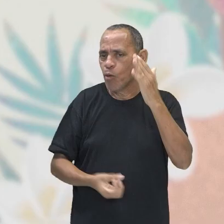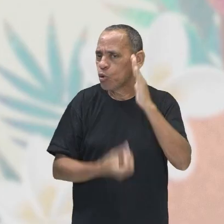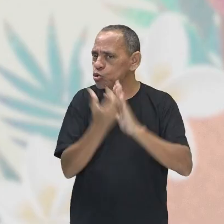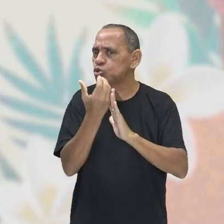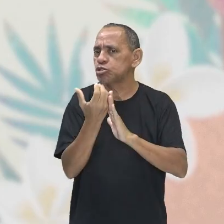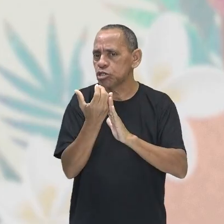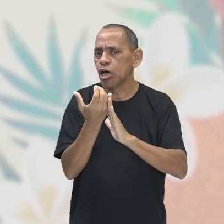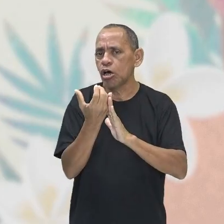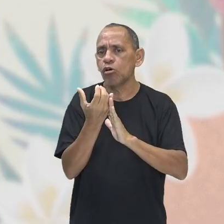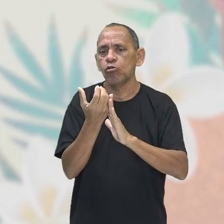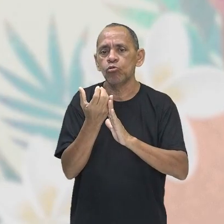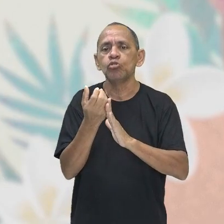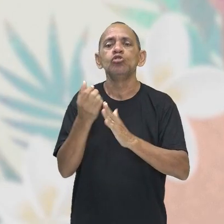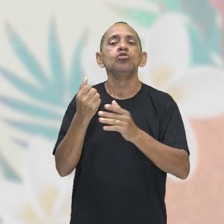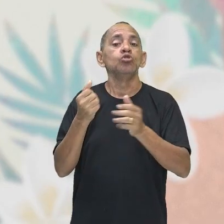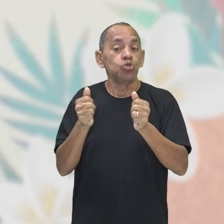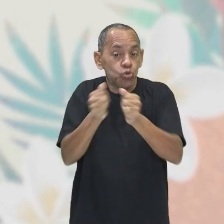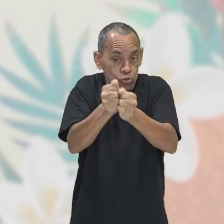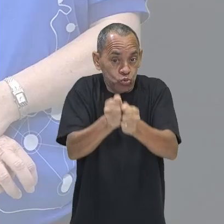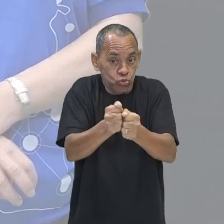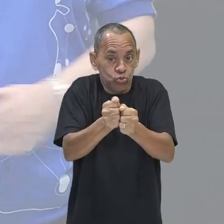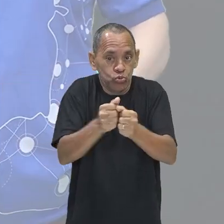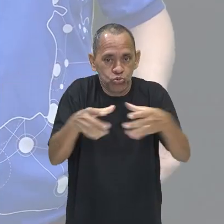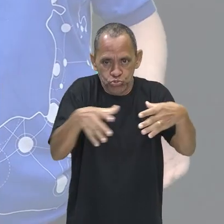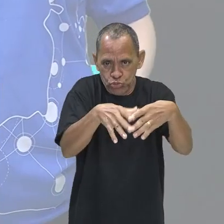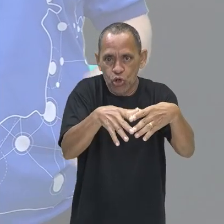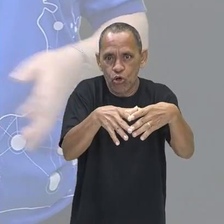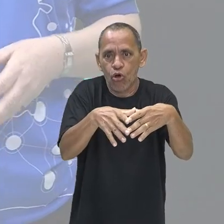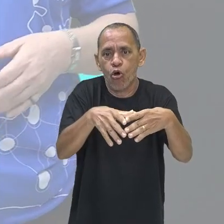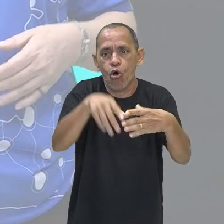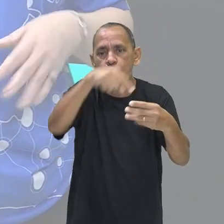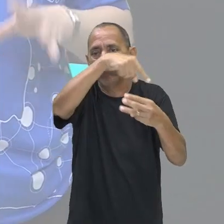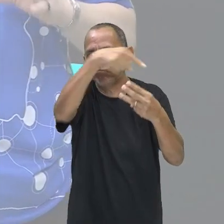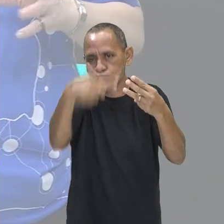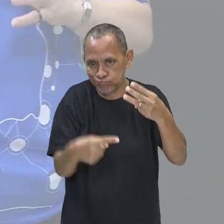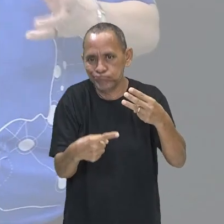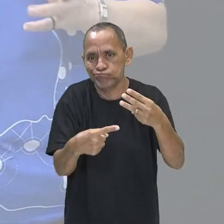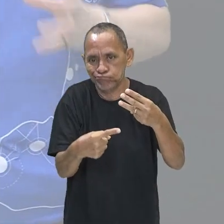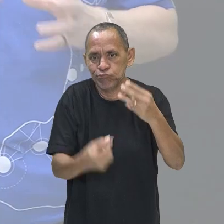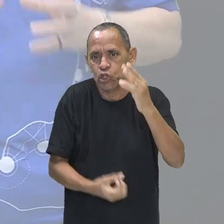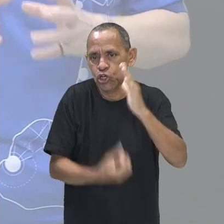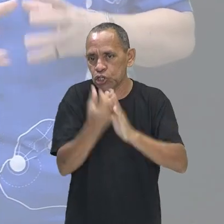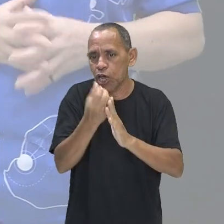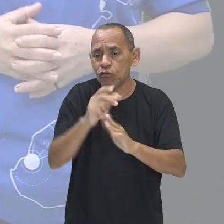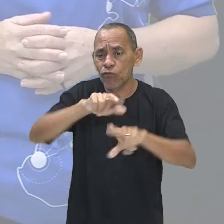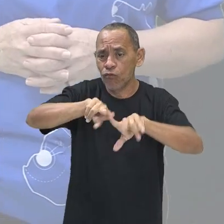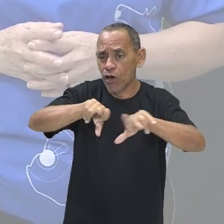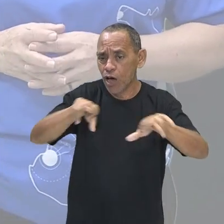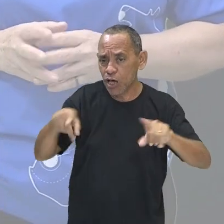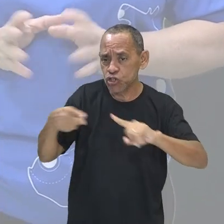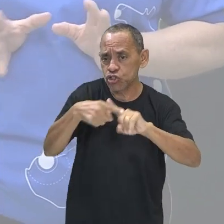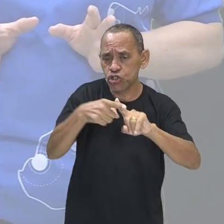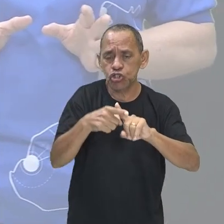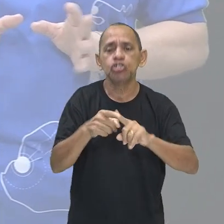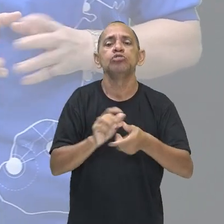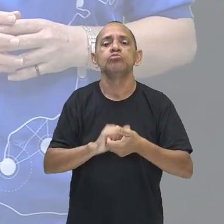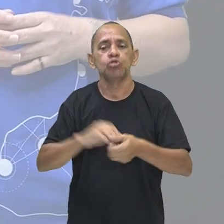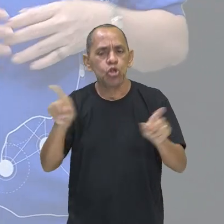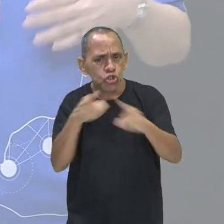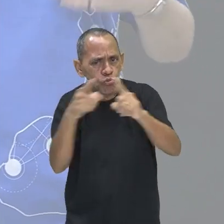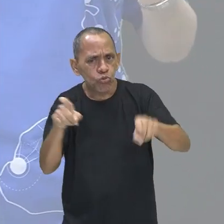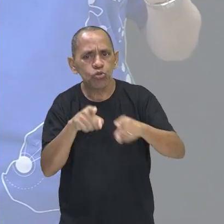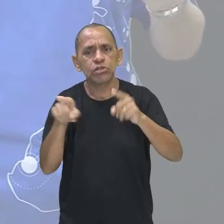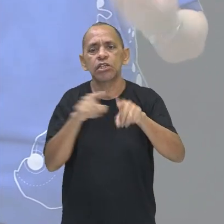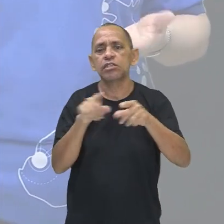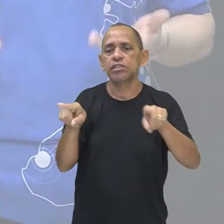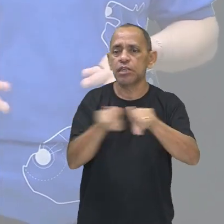O Girassol, dentre outras. Então, viram aí um trecho, né, um pouco do trecho da biografia de cada um